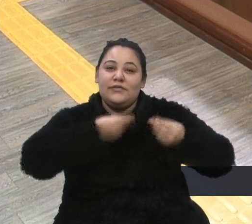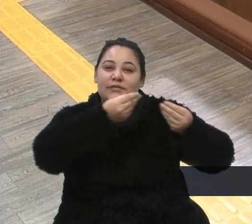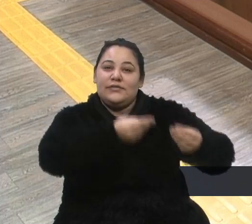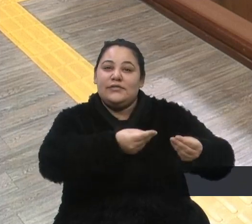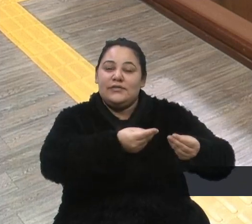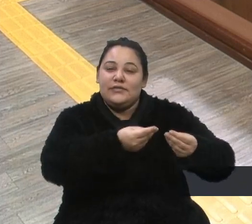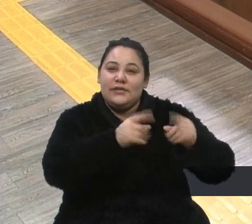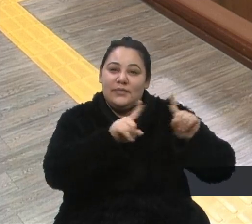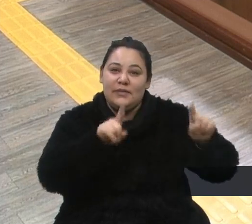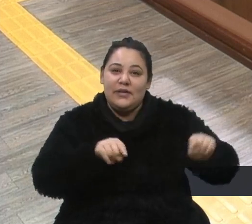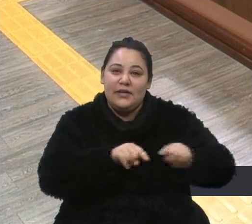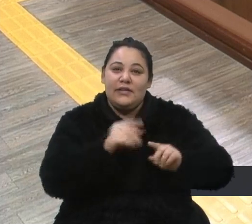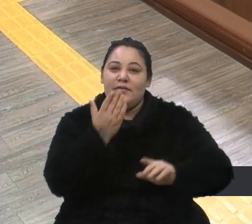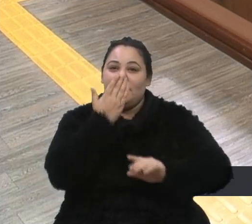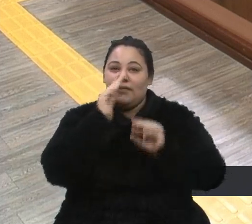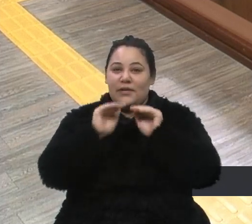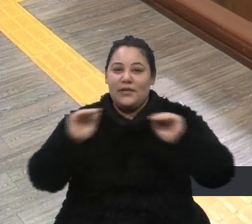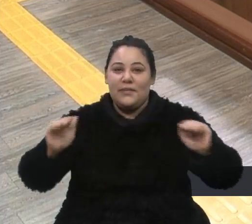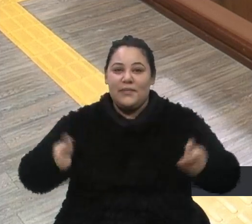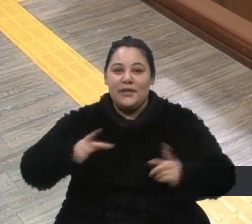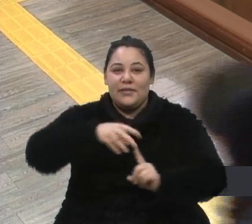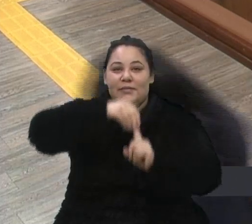na frente da mesa principal.